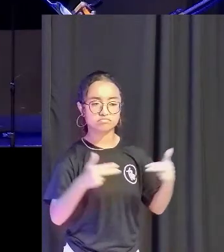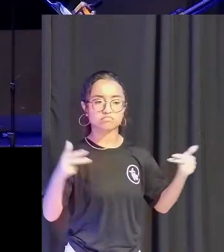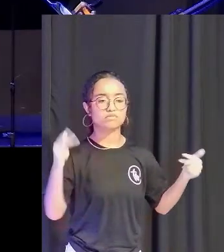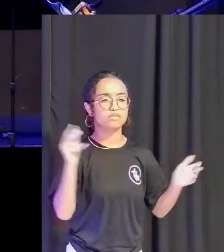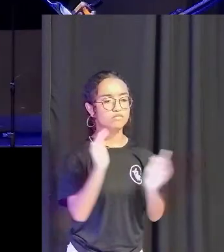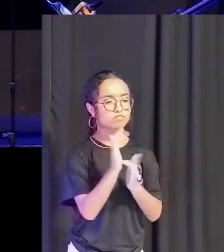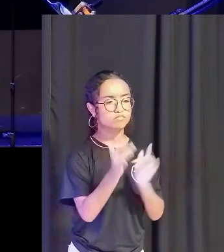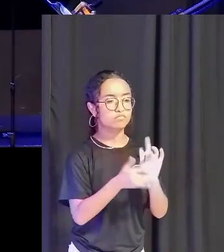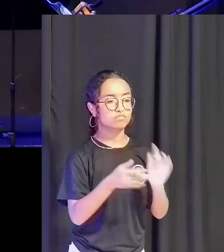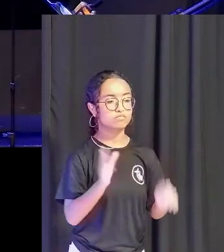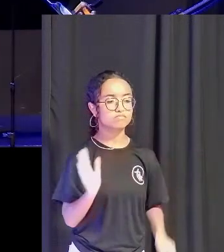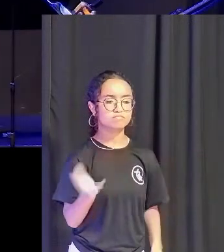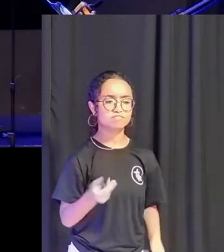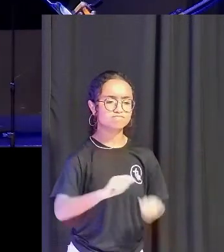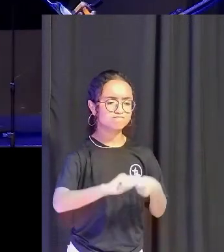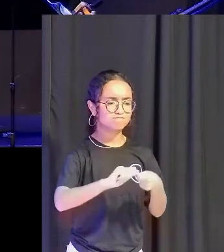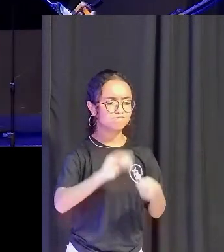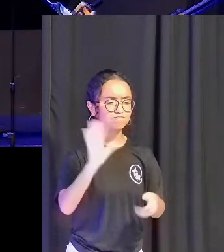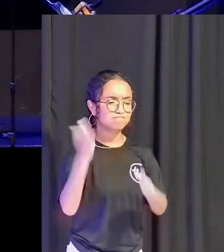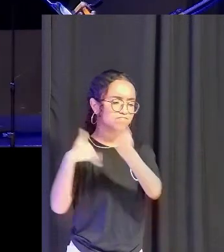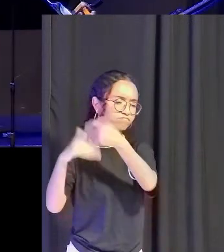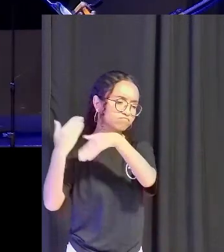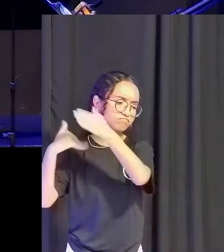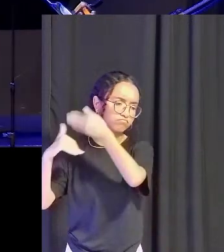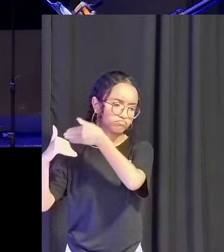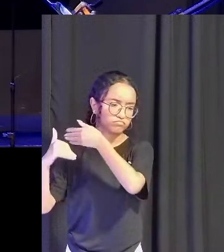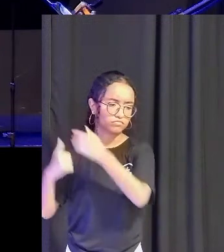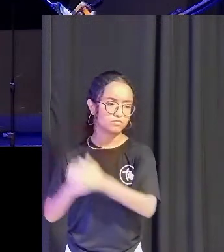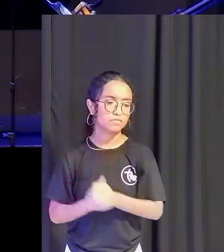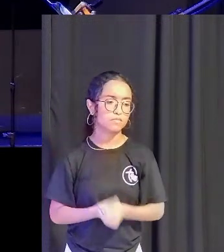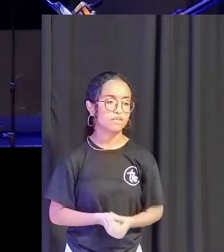está fazendo na nossa igreja no presente,